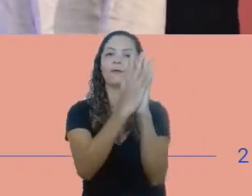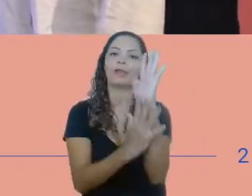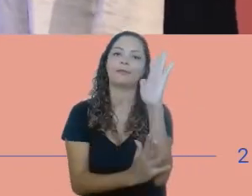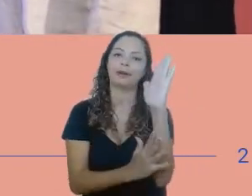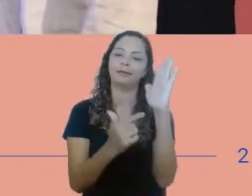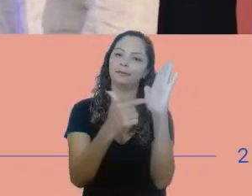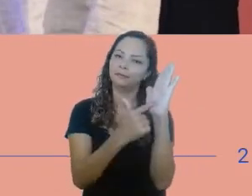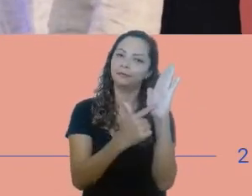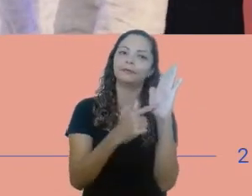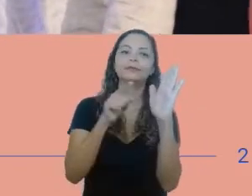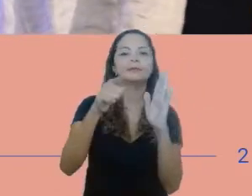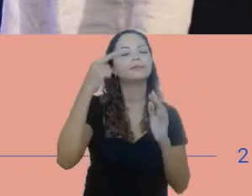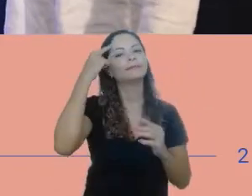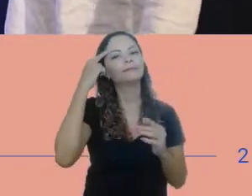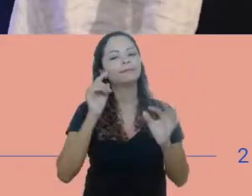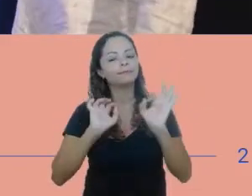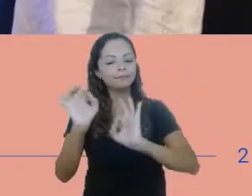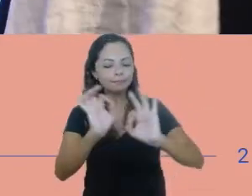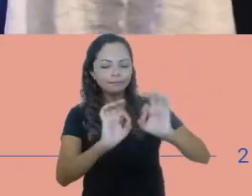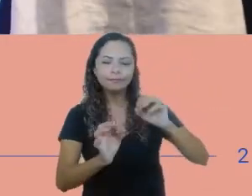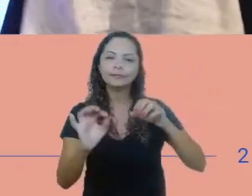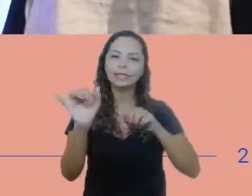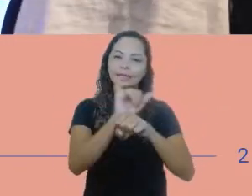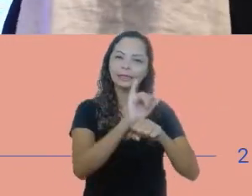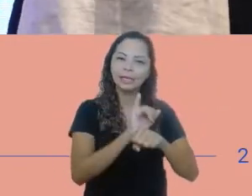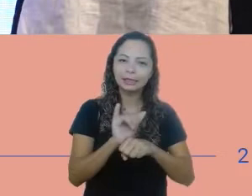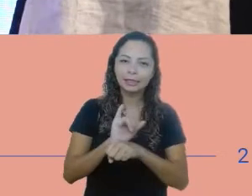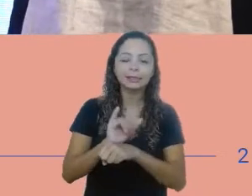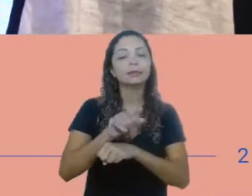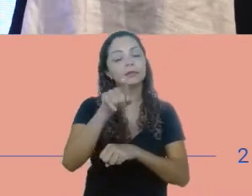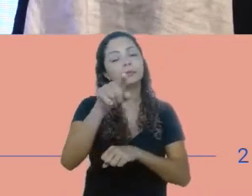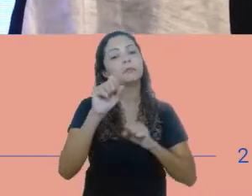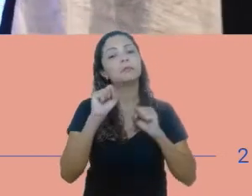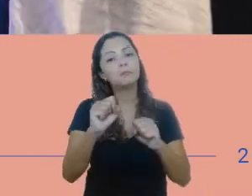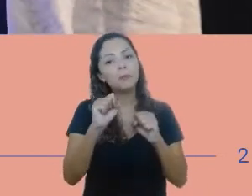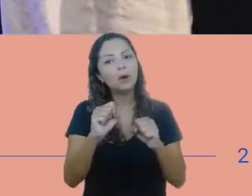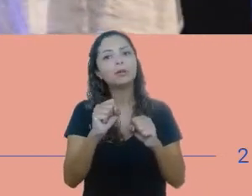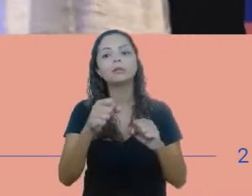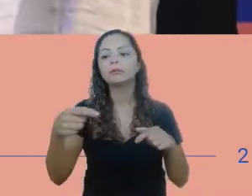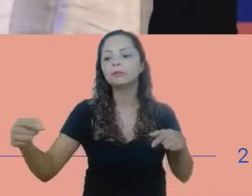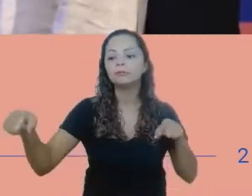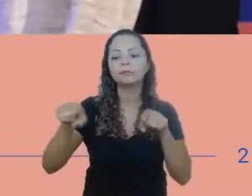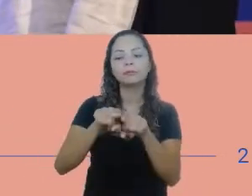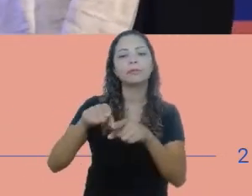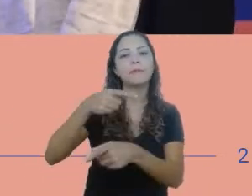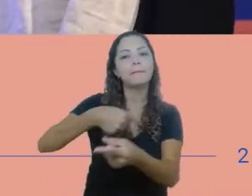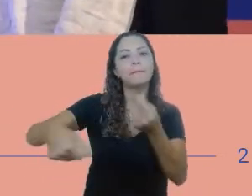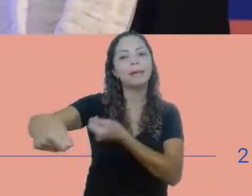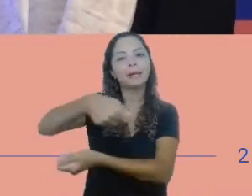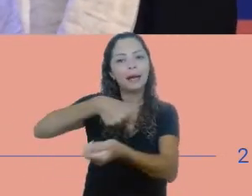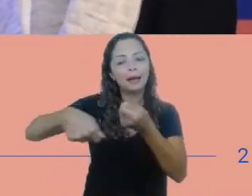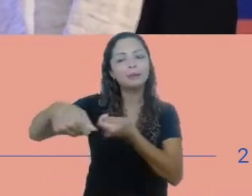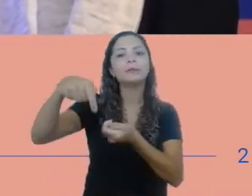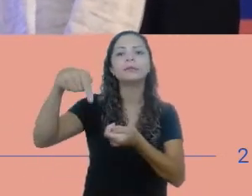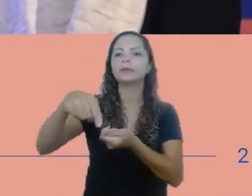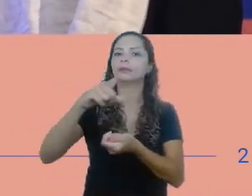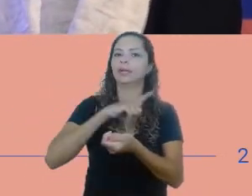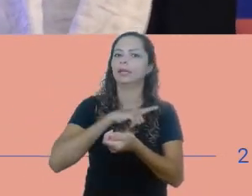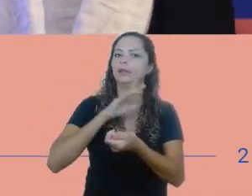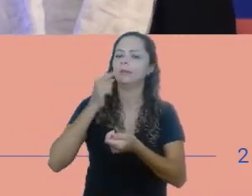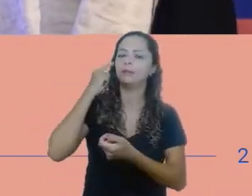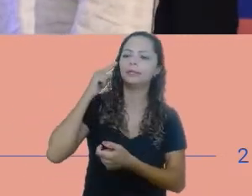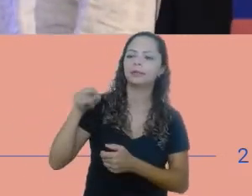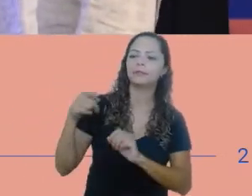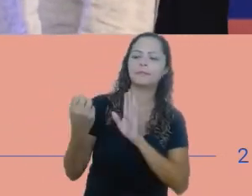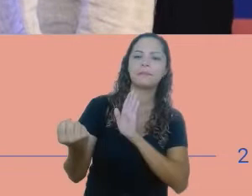essa proposta de valor Por que que você não desenvolve isso junto ao mesmo tempo para o mercado como a marca que já veja esse